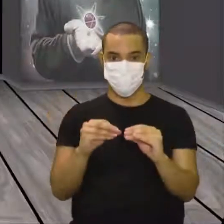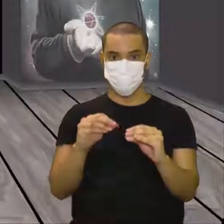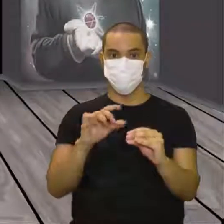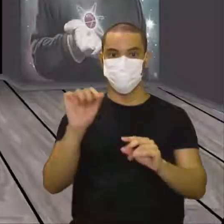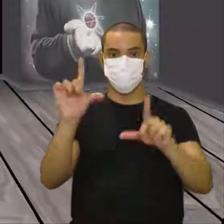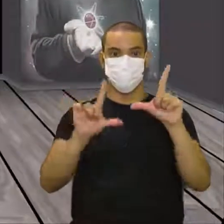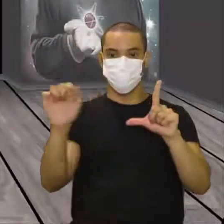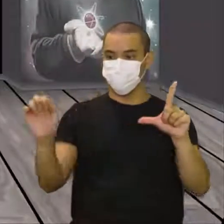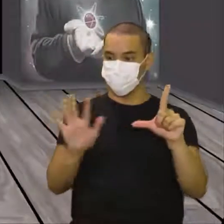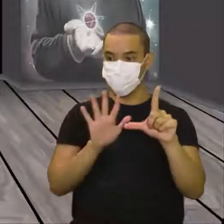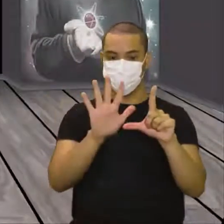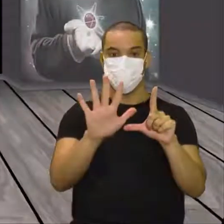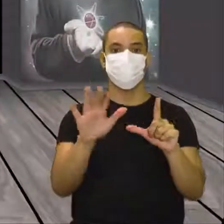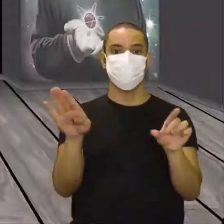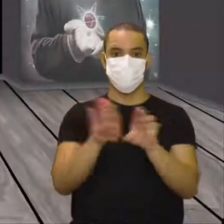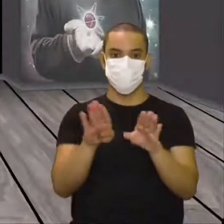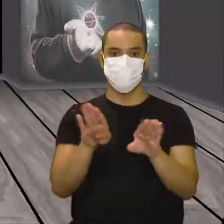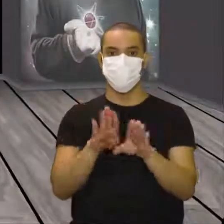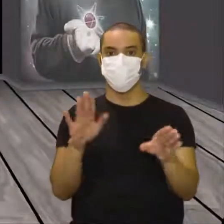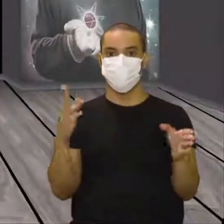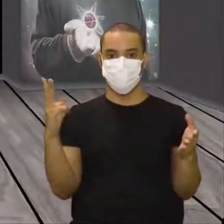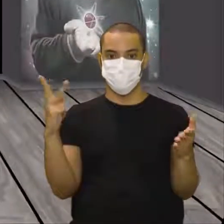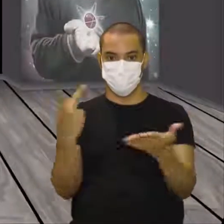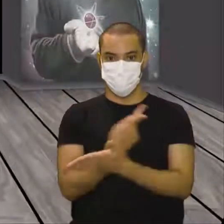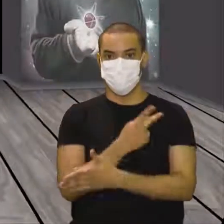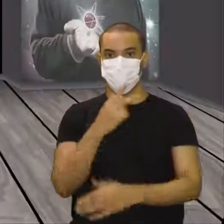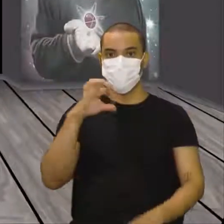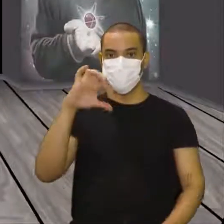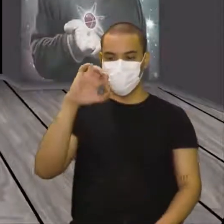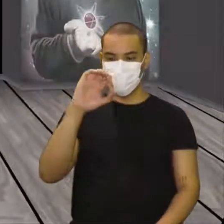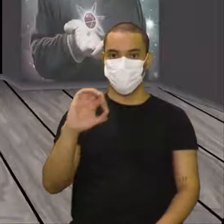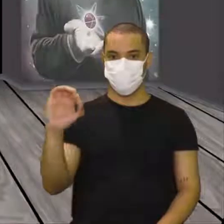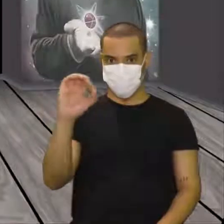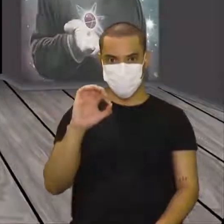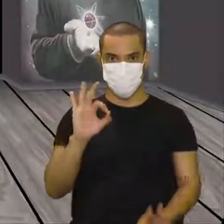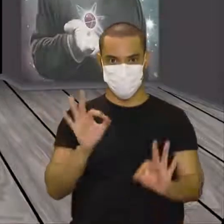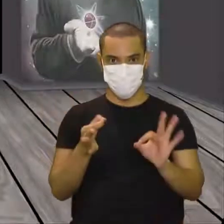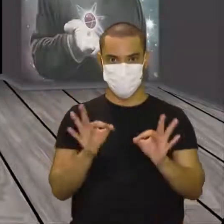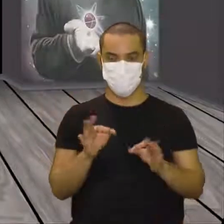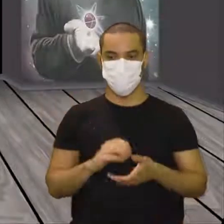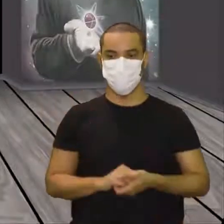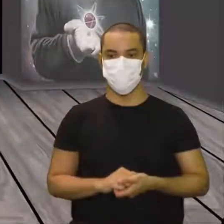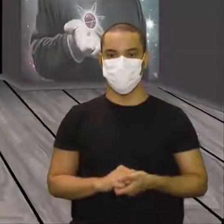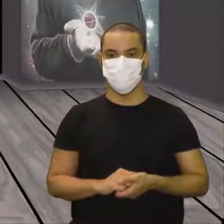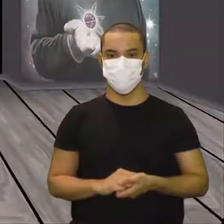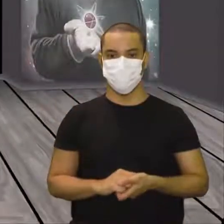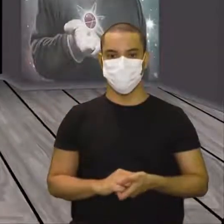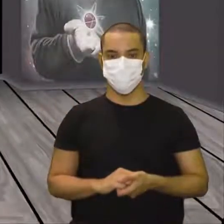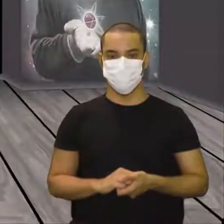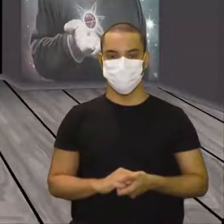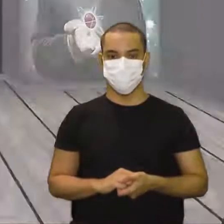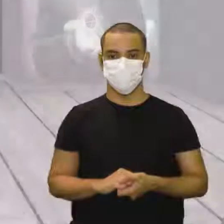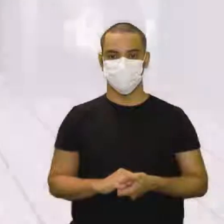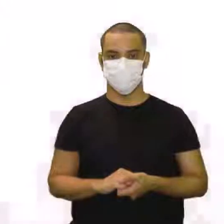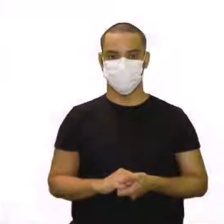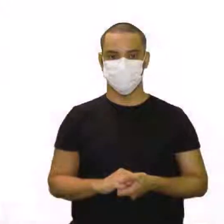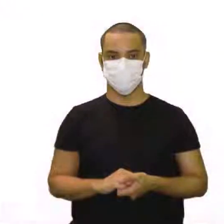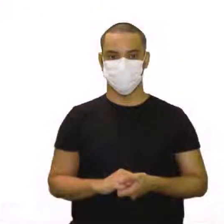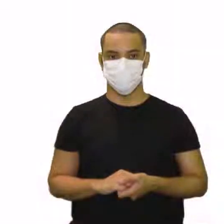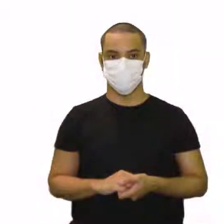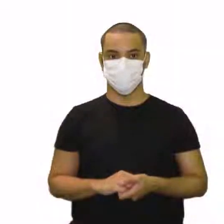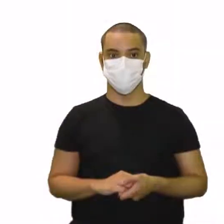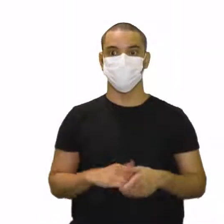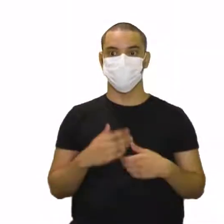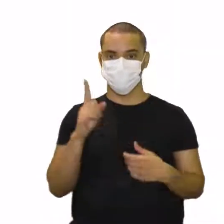tela e a barrinha atravessando, fazendo um ângulo de 90 graus, certo? Vamos lá, continuando. Então, aí